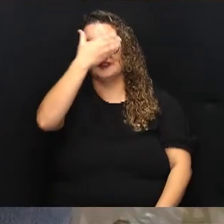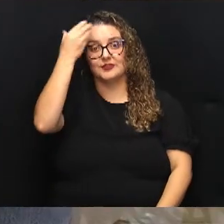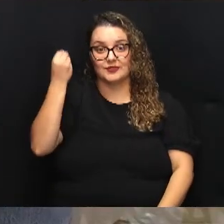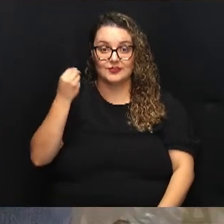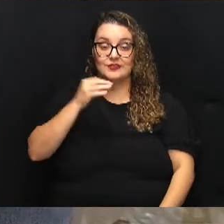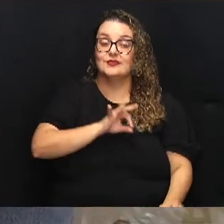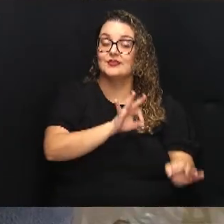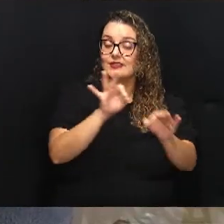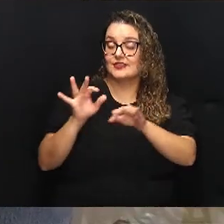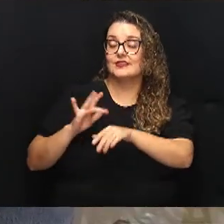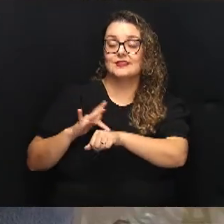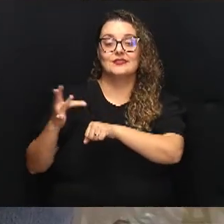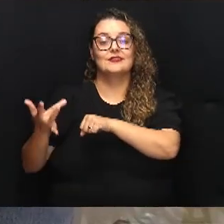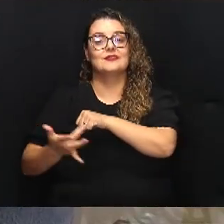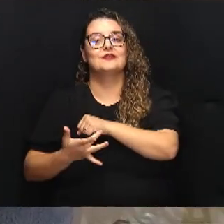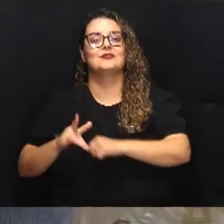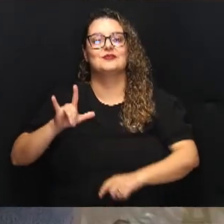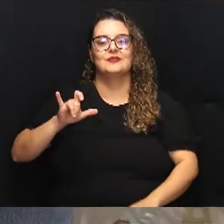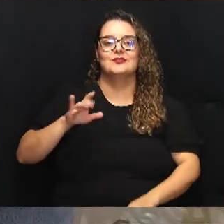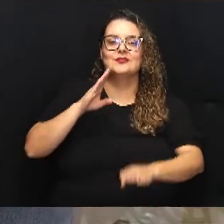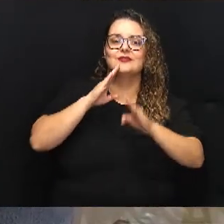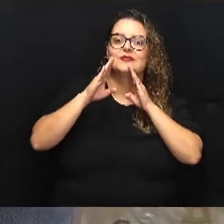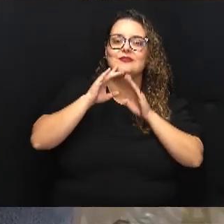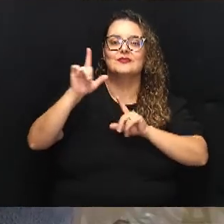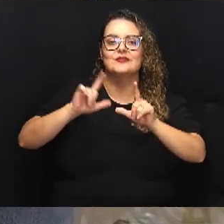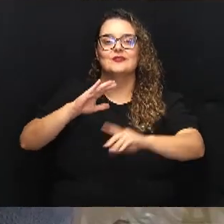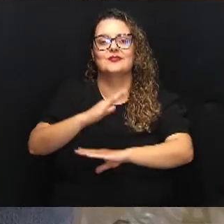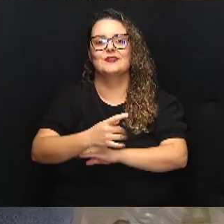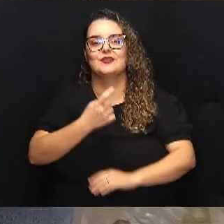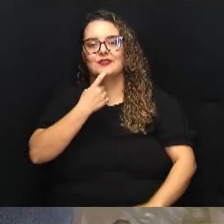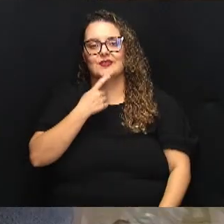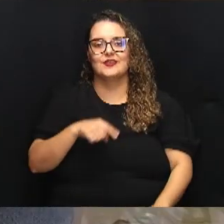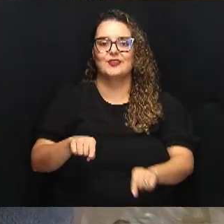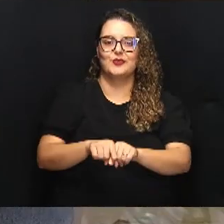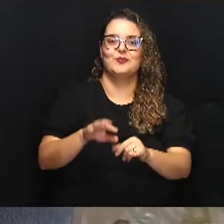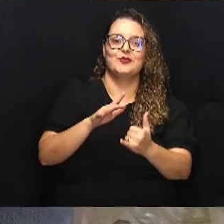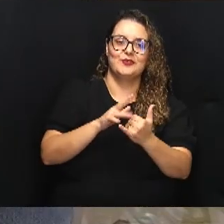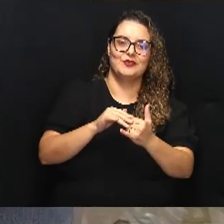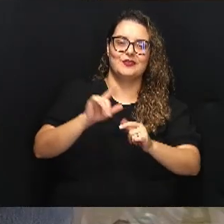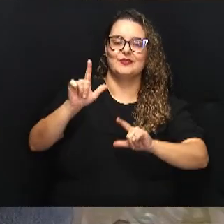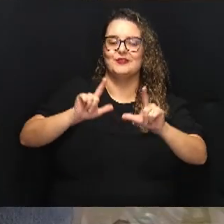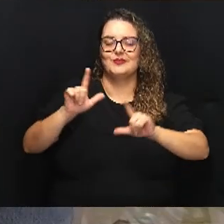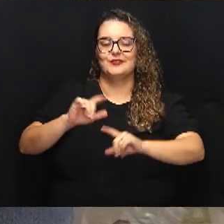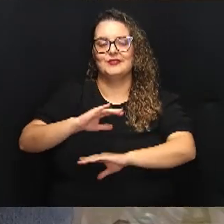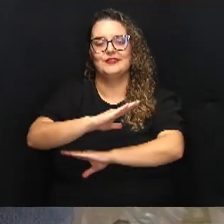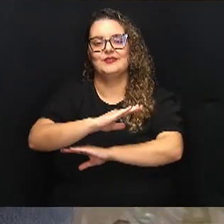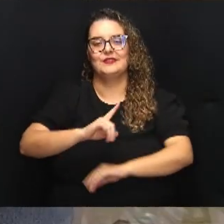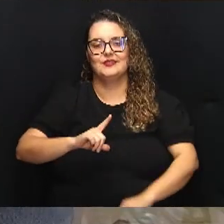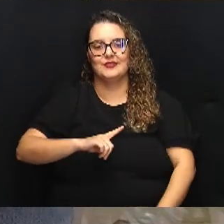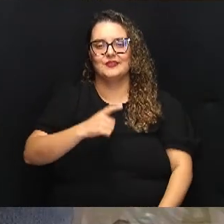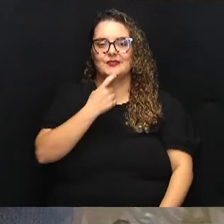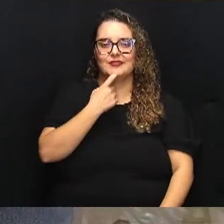seguir nas redes sociais, no Instagram e no Facebook TV Câmara Campinas, e também de nos acompanhar no YouTube, onde tem